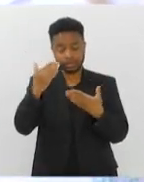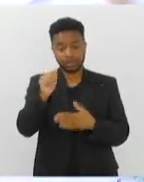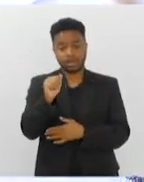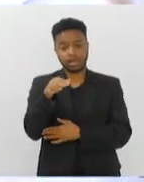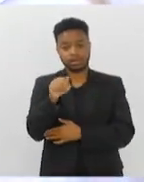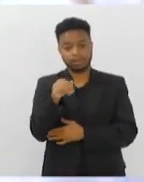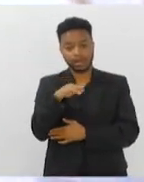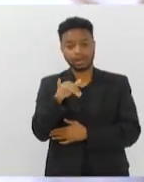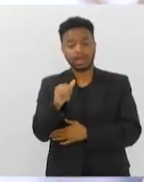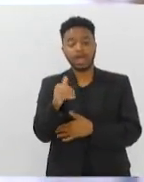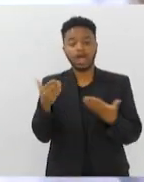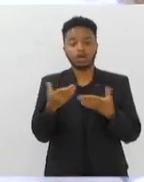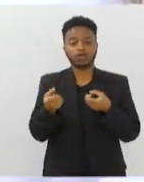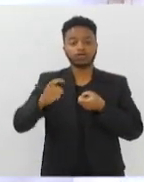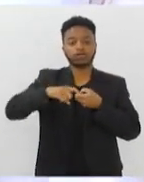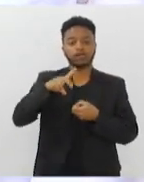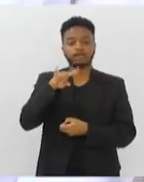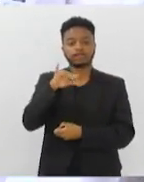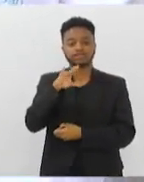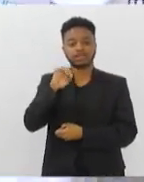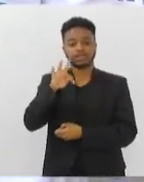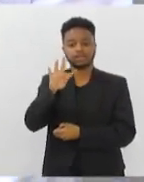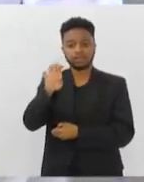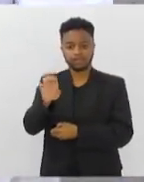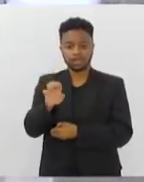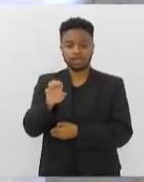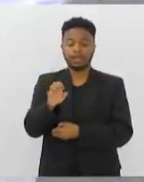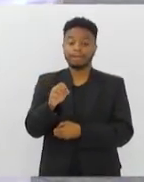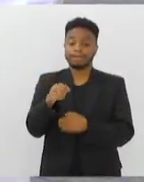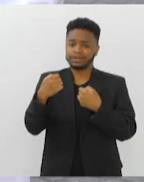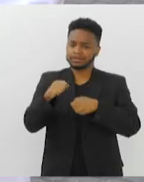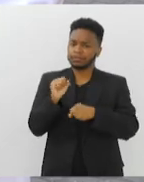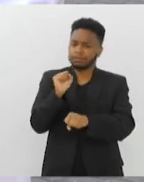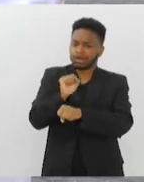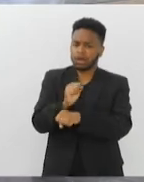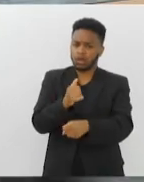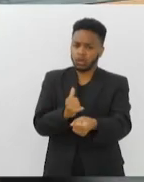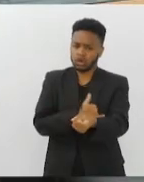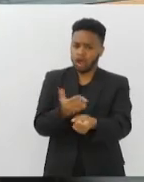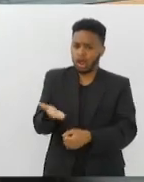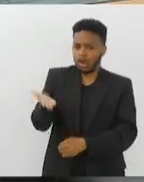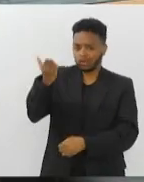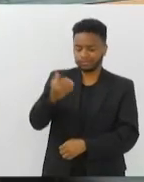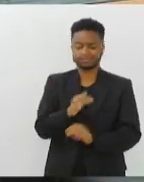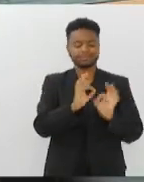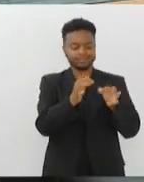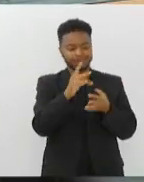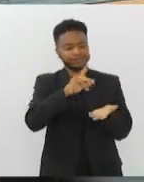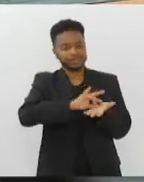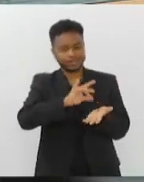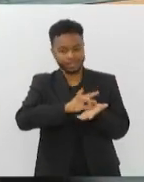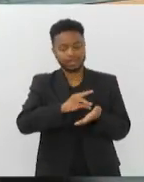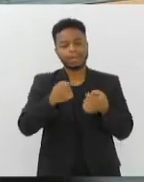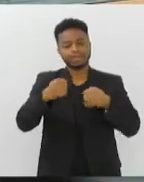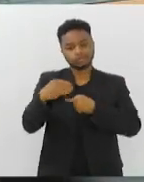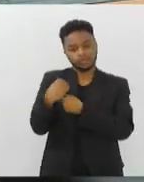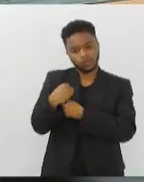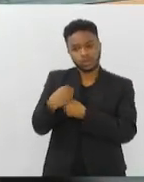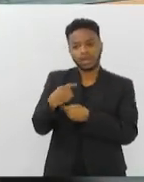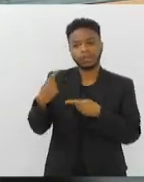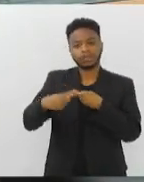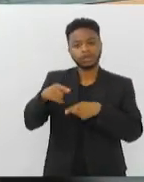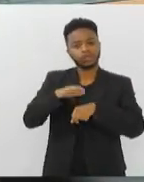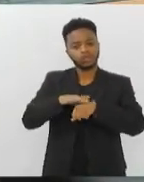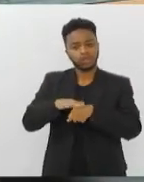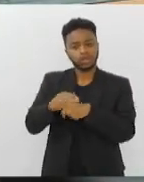É com você agora, Vicente. Nada de colesterol alto, hein? É verdade, PV. Tem que se cuidar, porque essas doenças